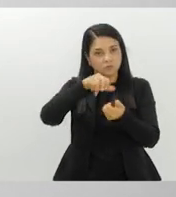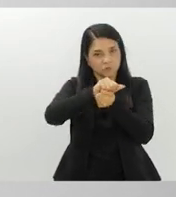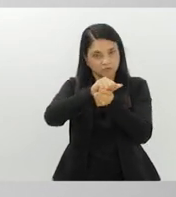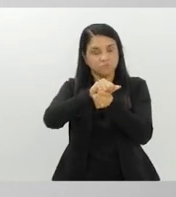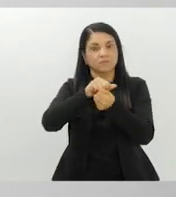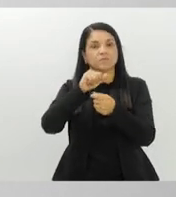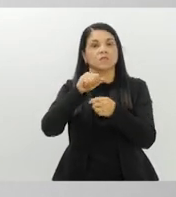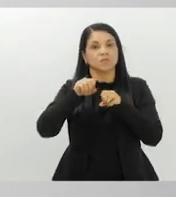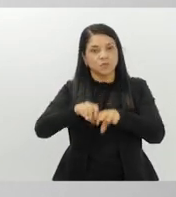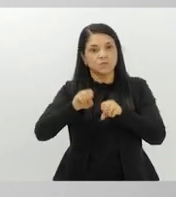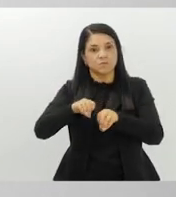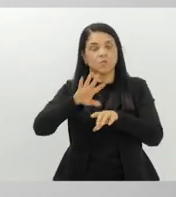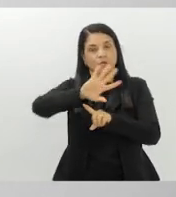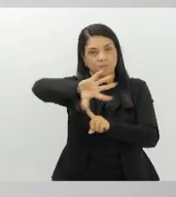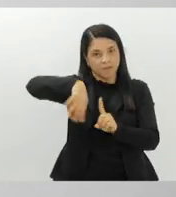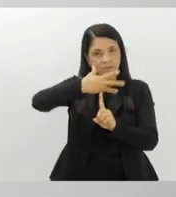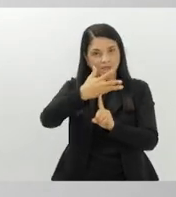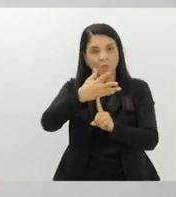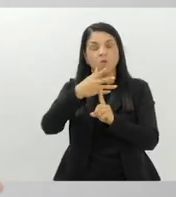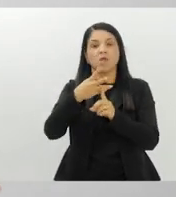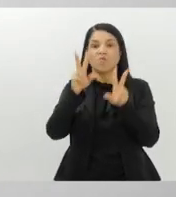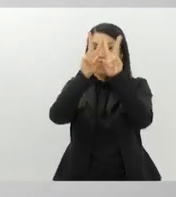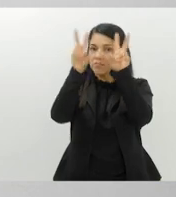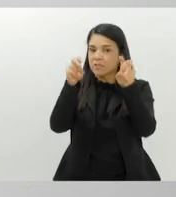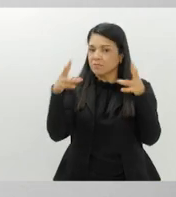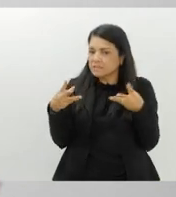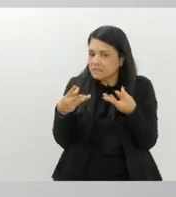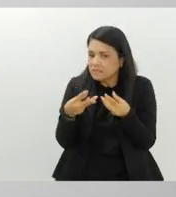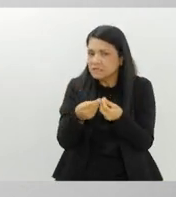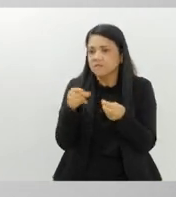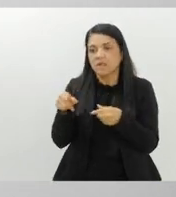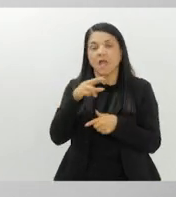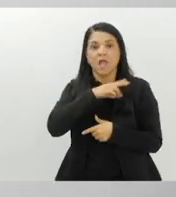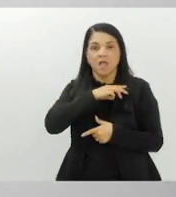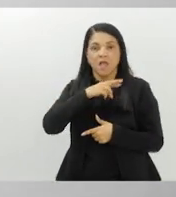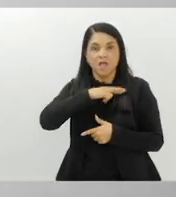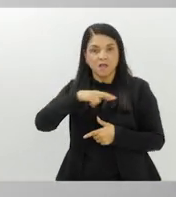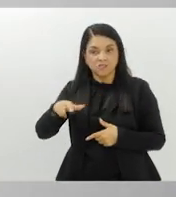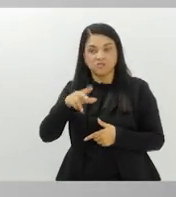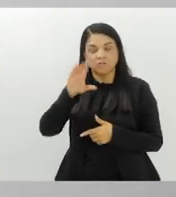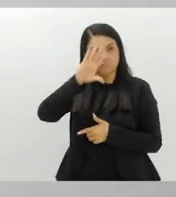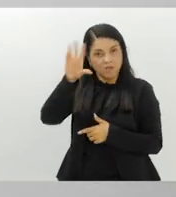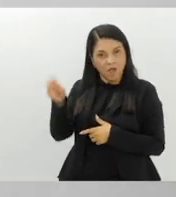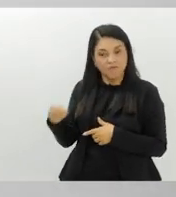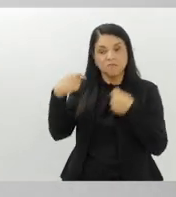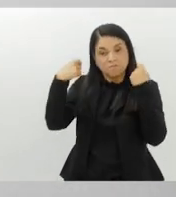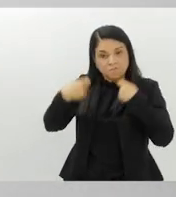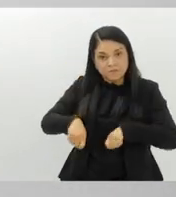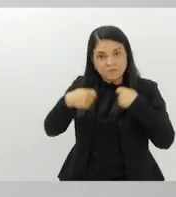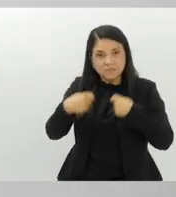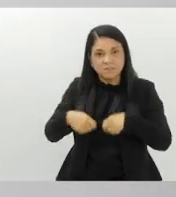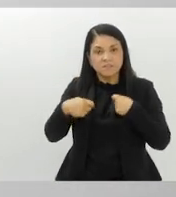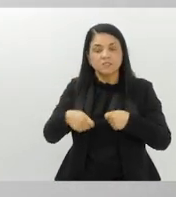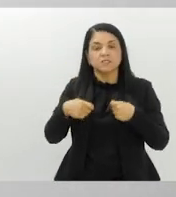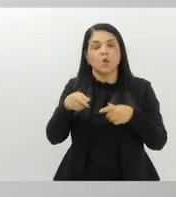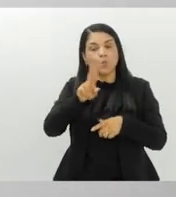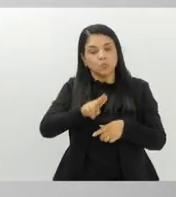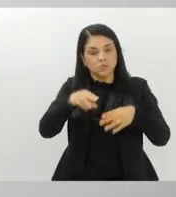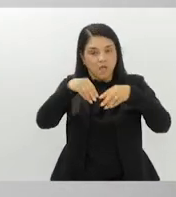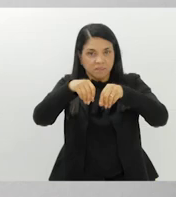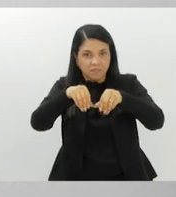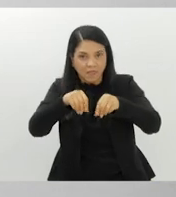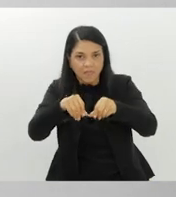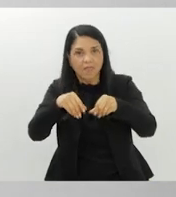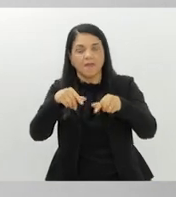isso, que é um tema sensível, porque a religião de vocês precisa de utilizar da terra, precisa